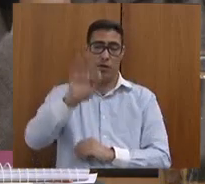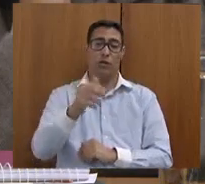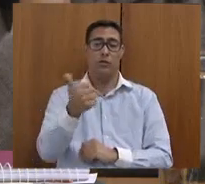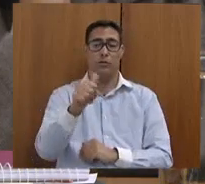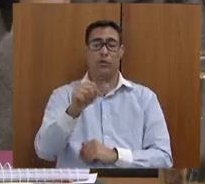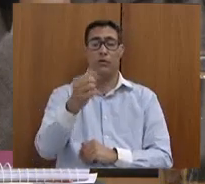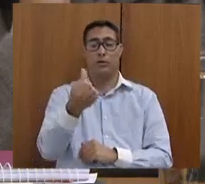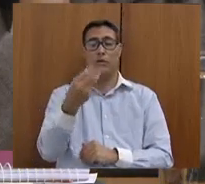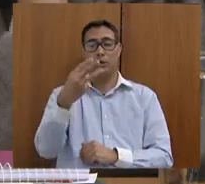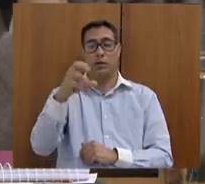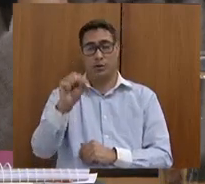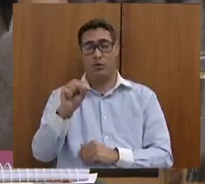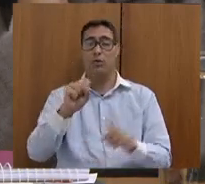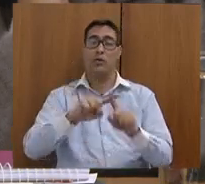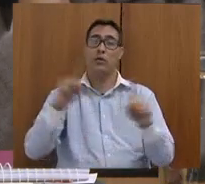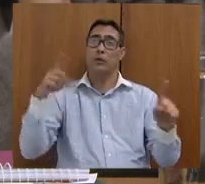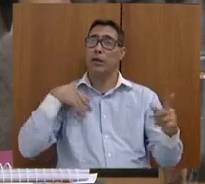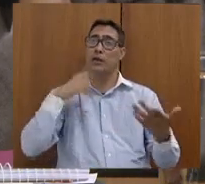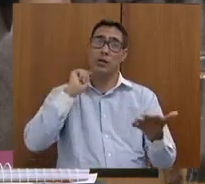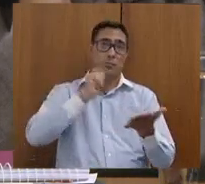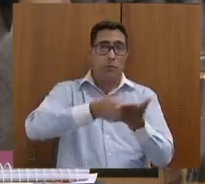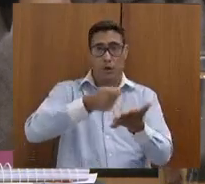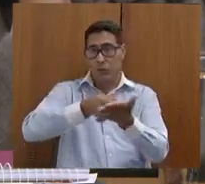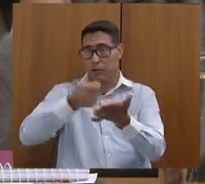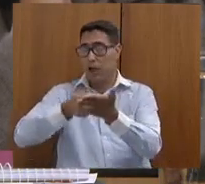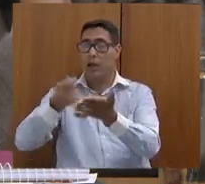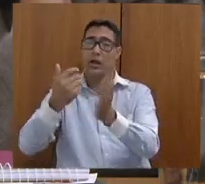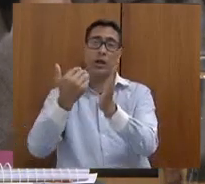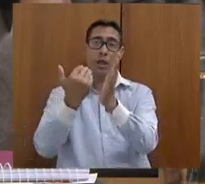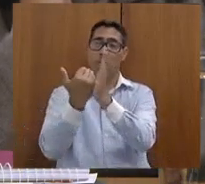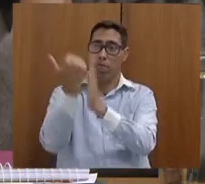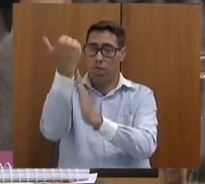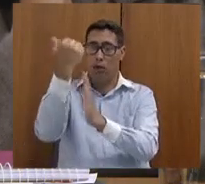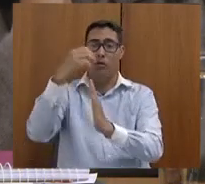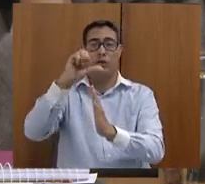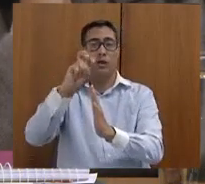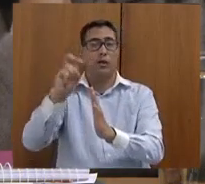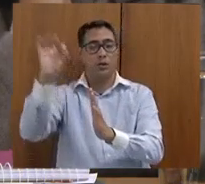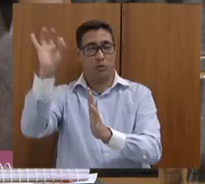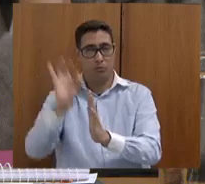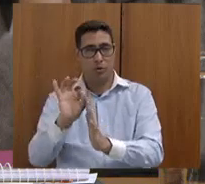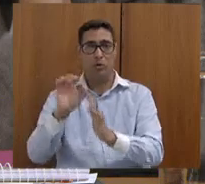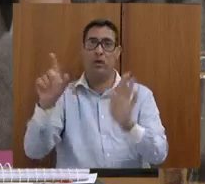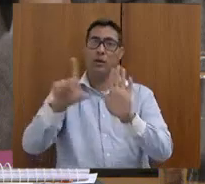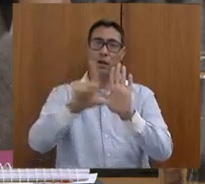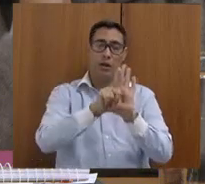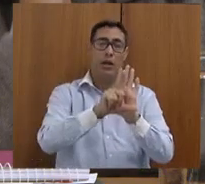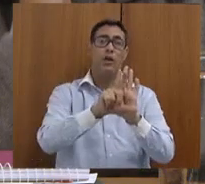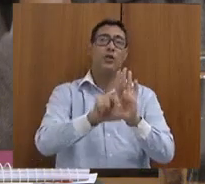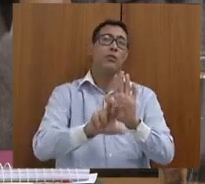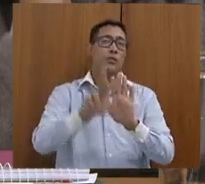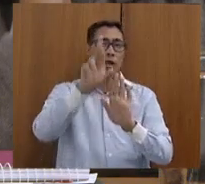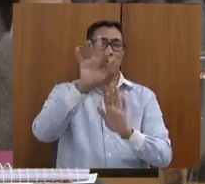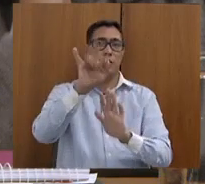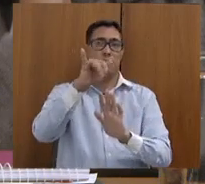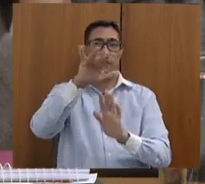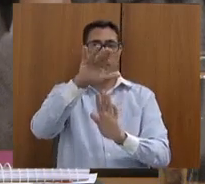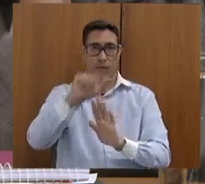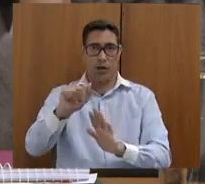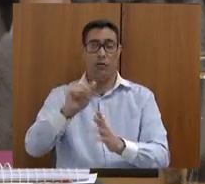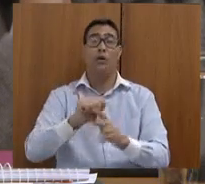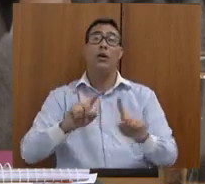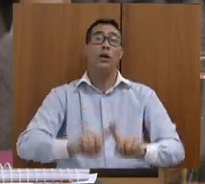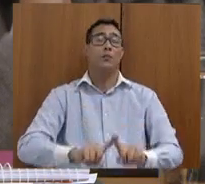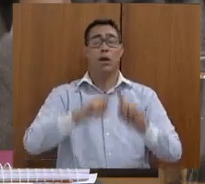ainda que a despesa com pessoal exceda os 95% do limite previsto pela lei de responsabilidade fiscal até mais